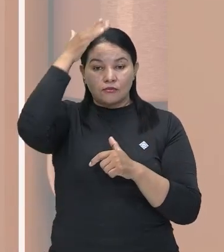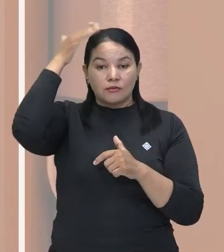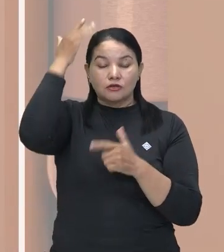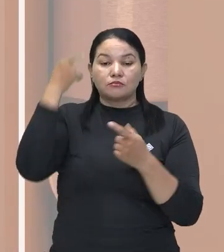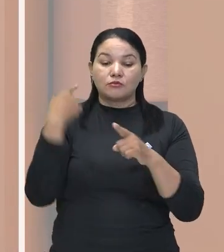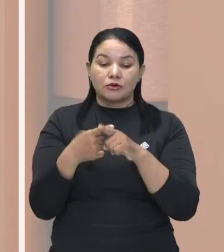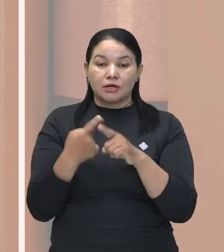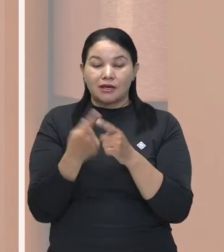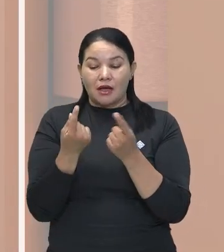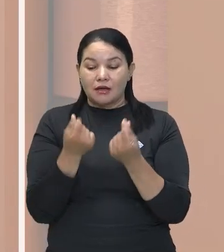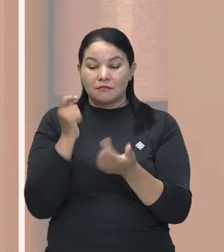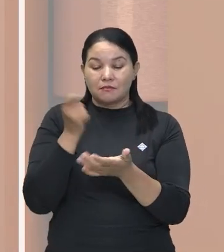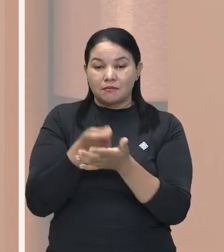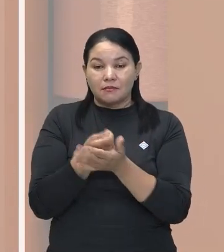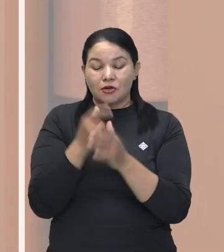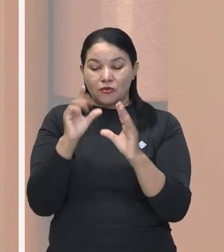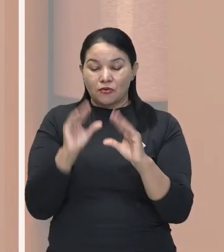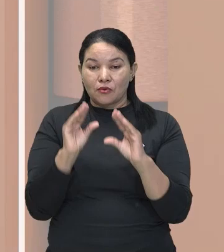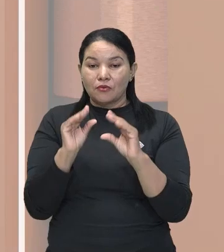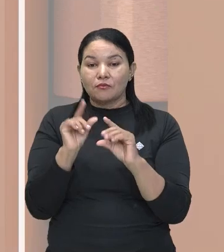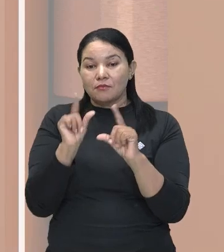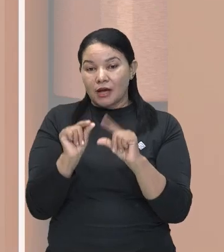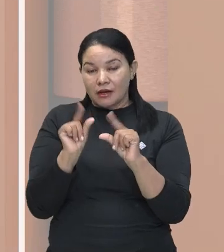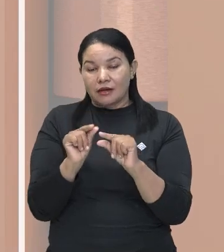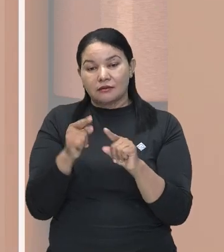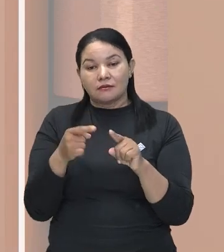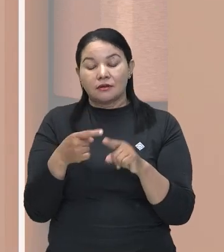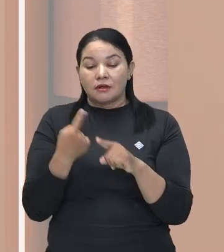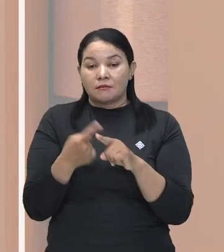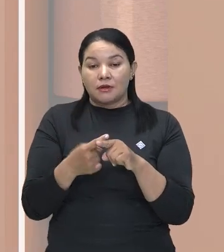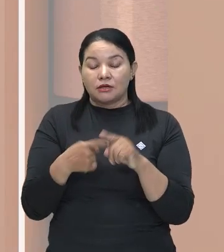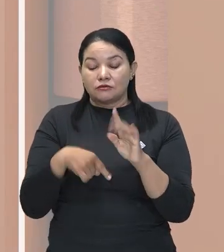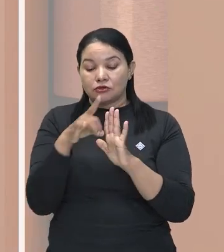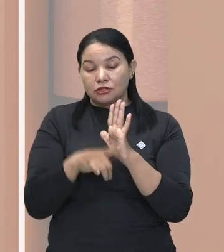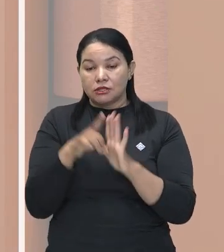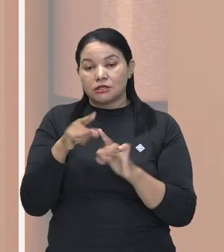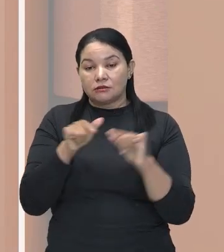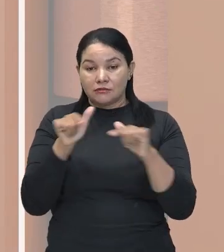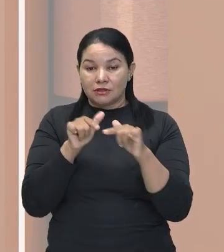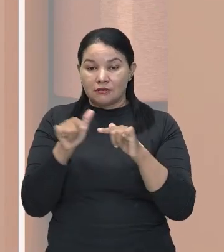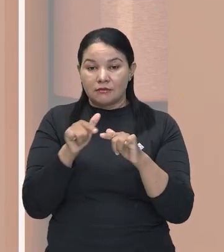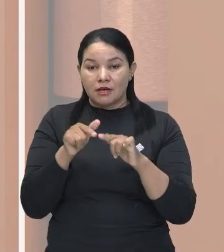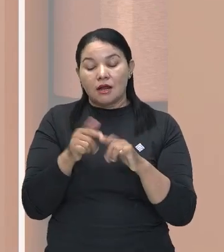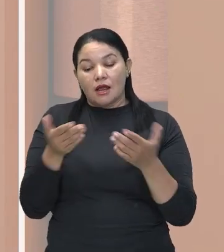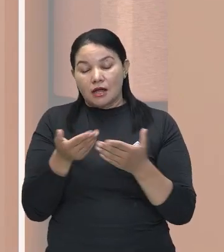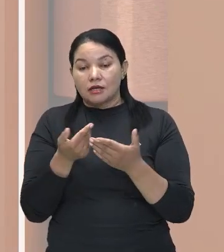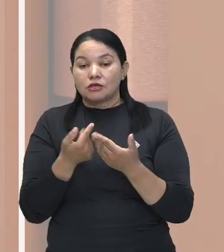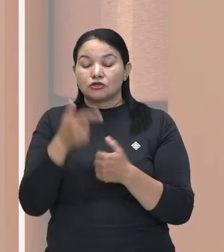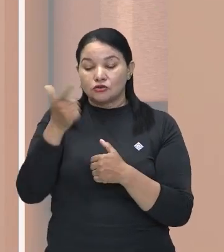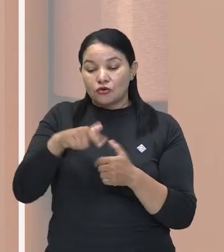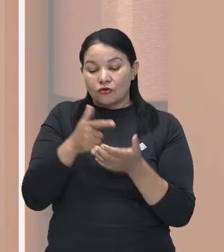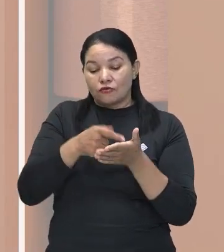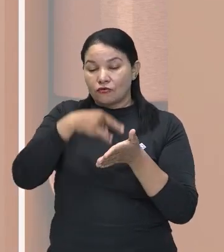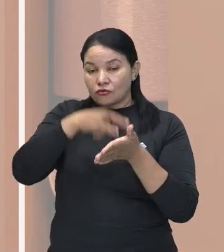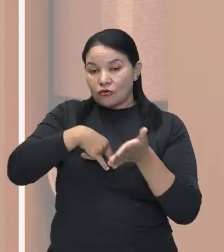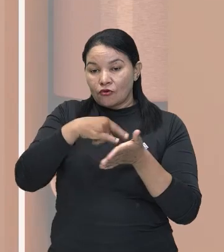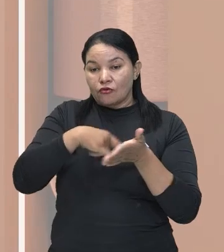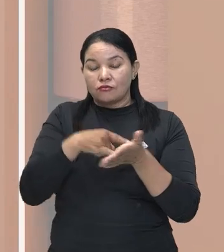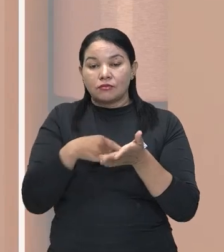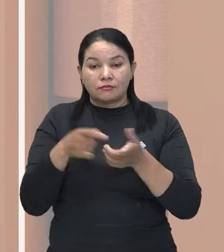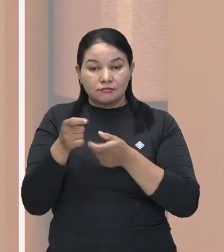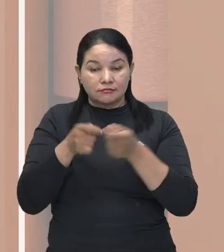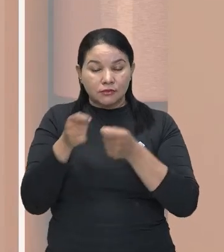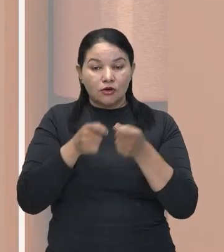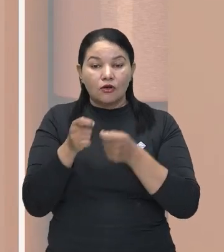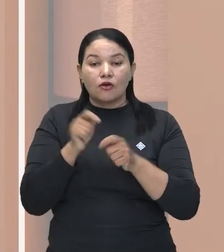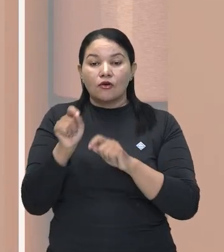barata devido a uma menor questão de direitos trabalhistas. Aí com essa revisão, né, desse acordo econômico, a